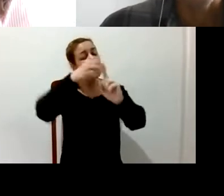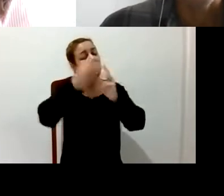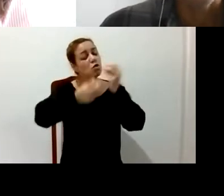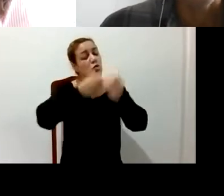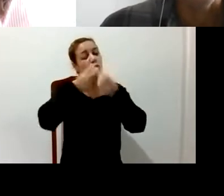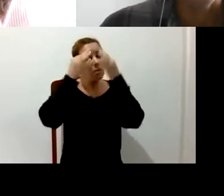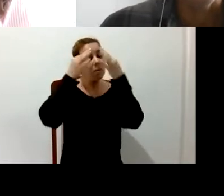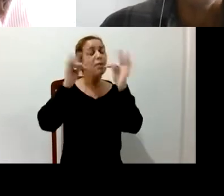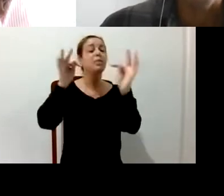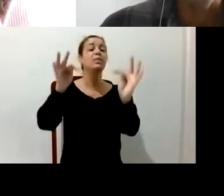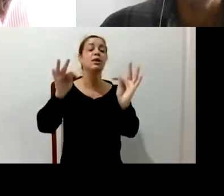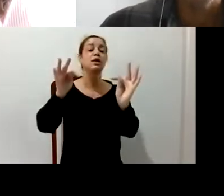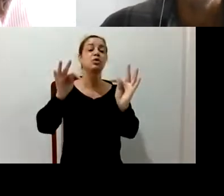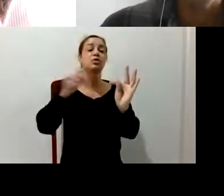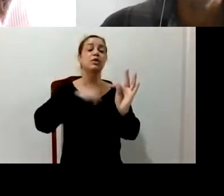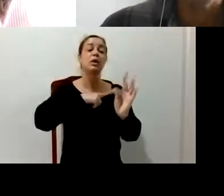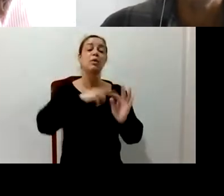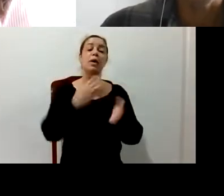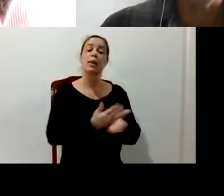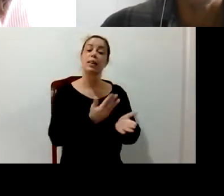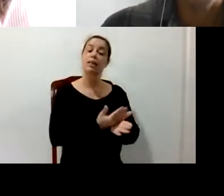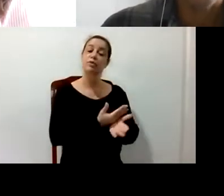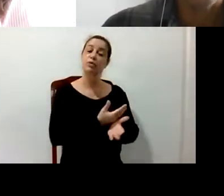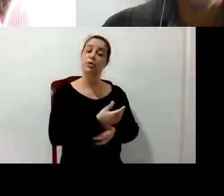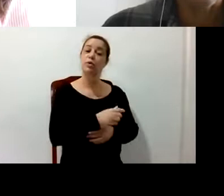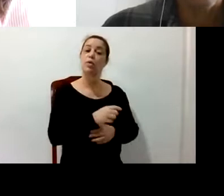o livro do Álvaro Vieira Pinto.